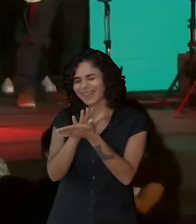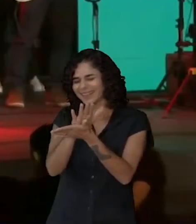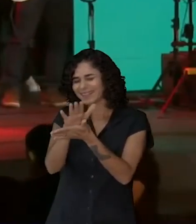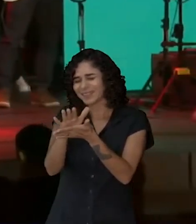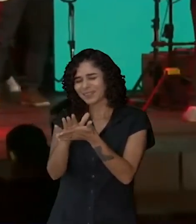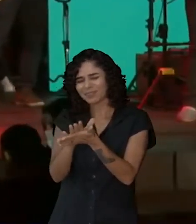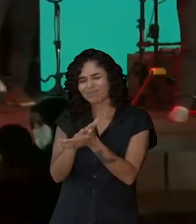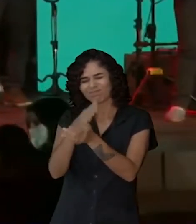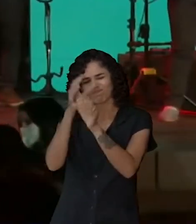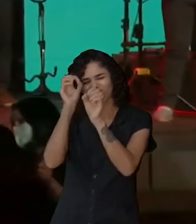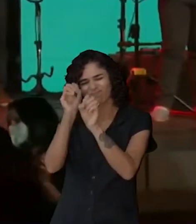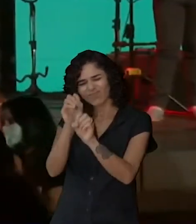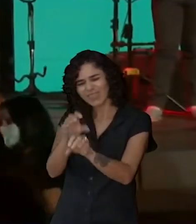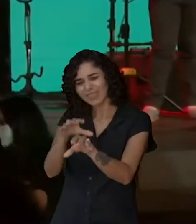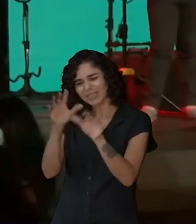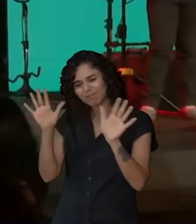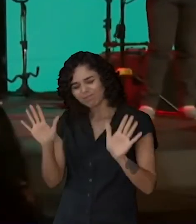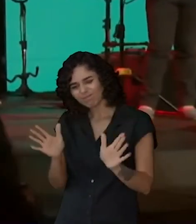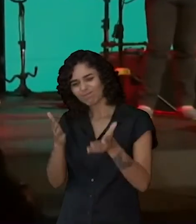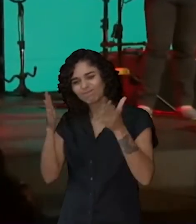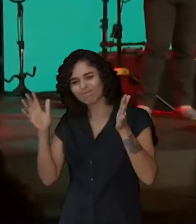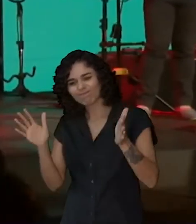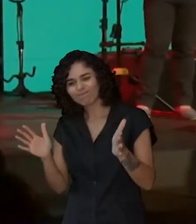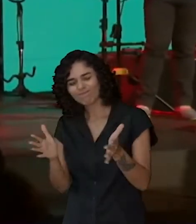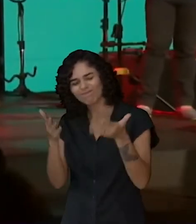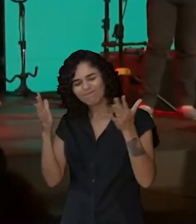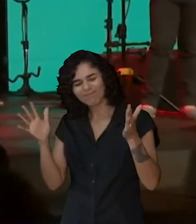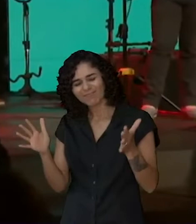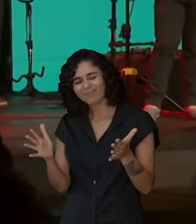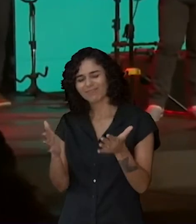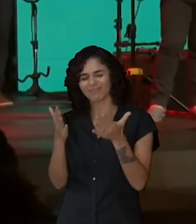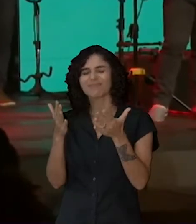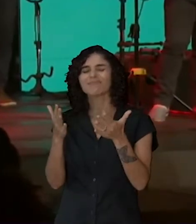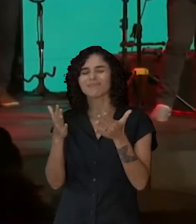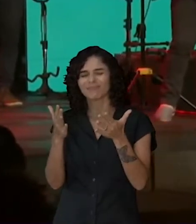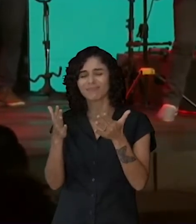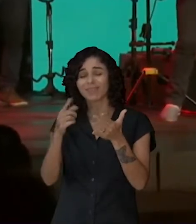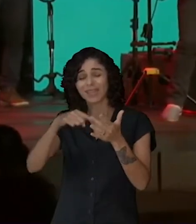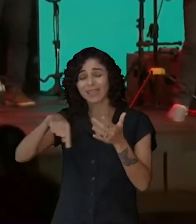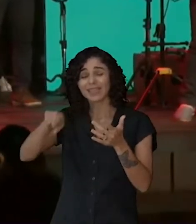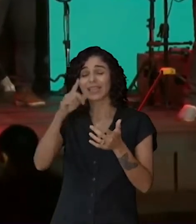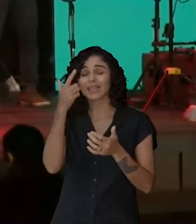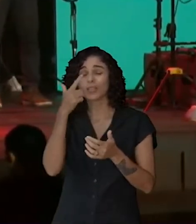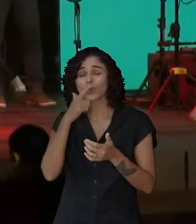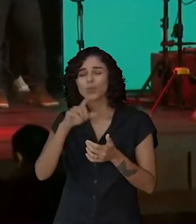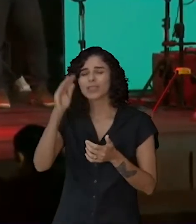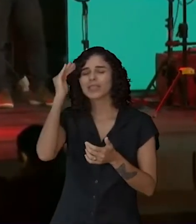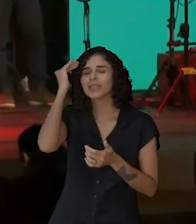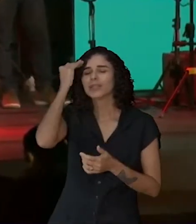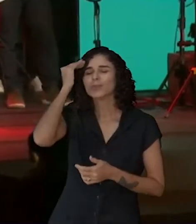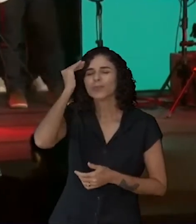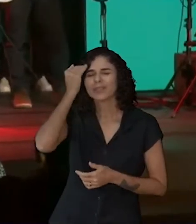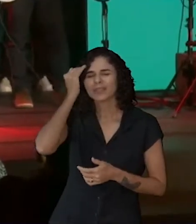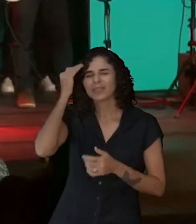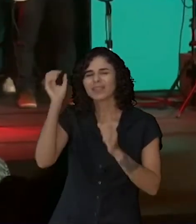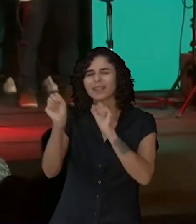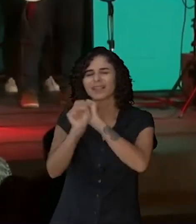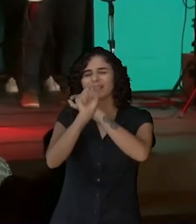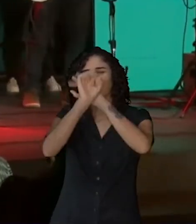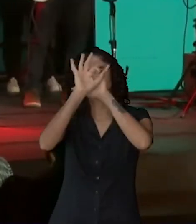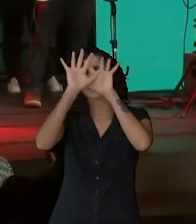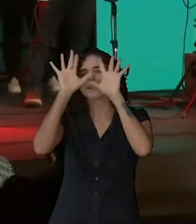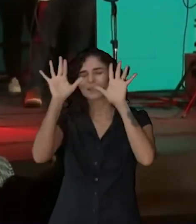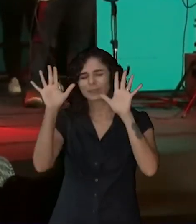desenvolvimento intelectual, que o conhecimento deles atrapalhe. Que eles